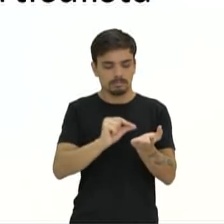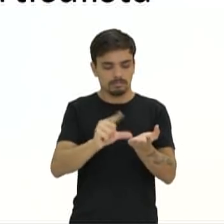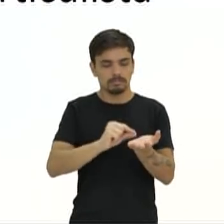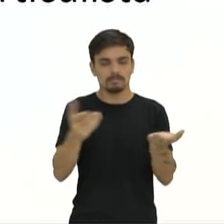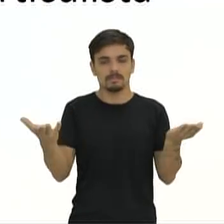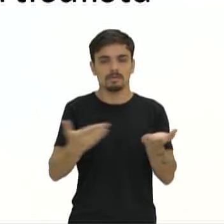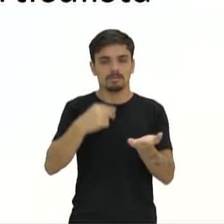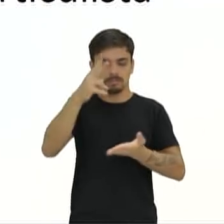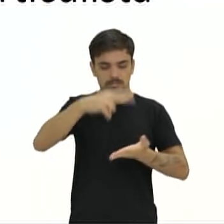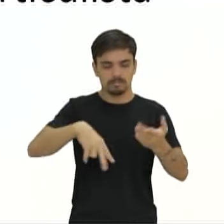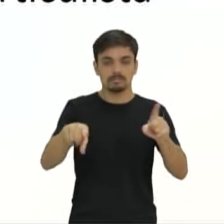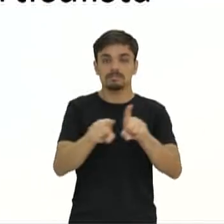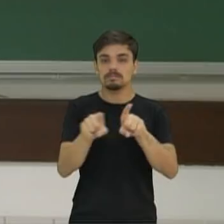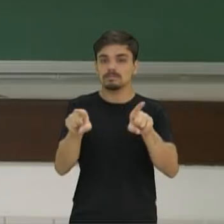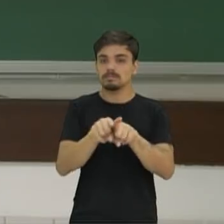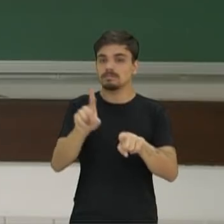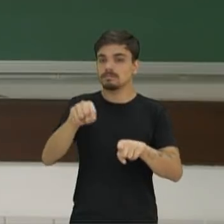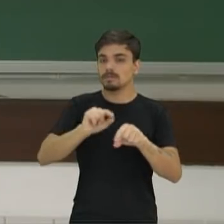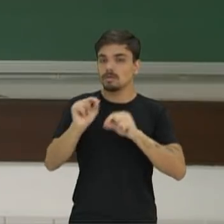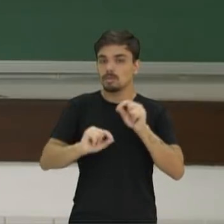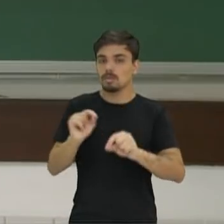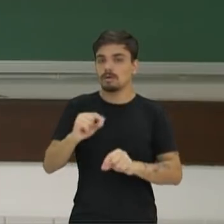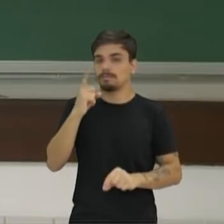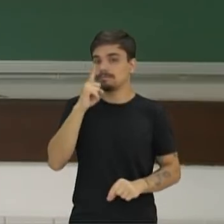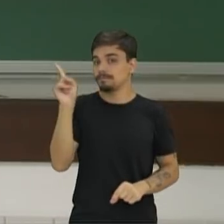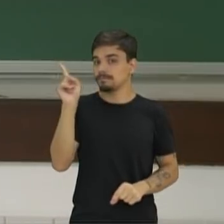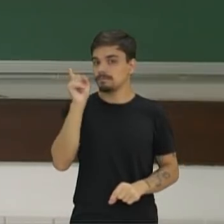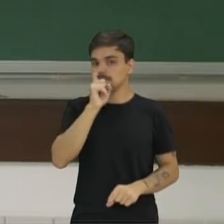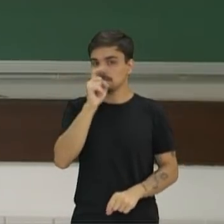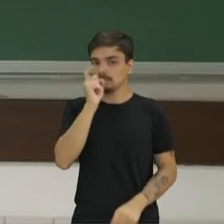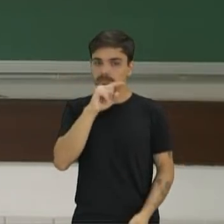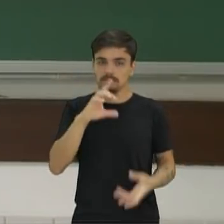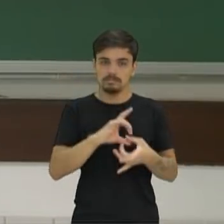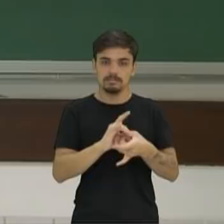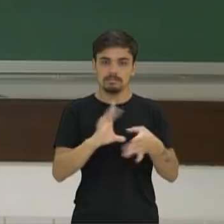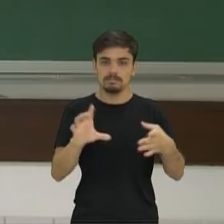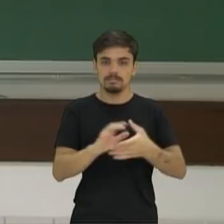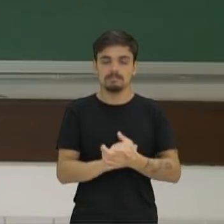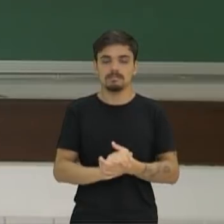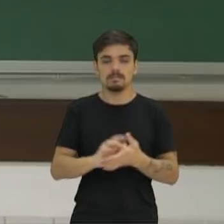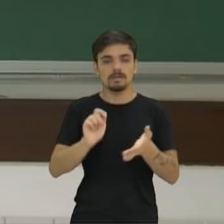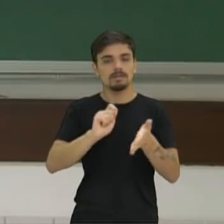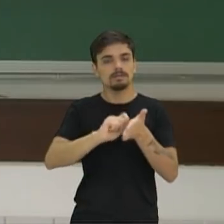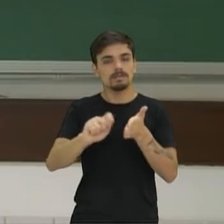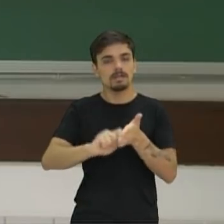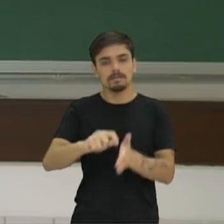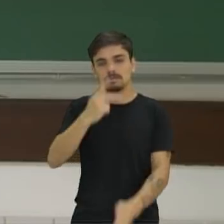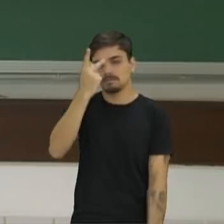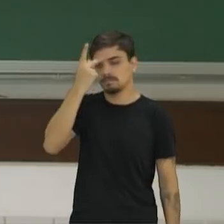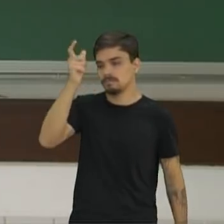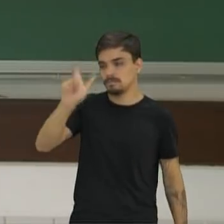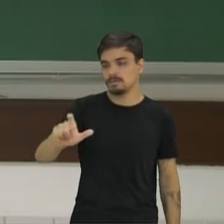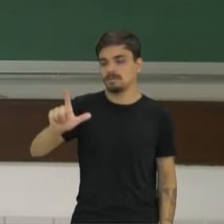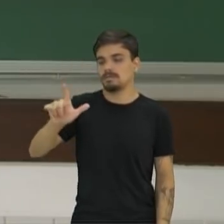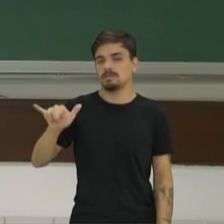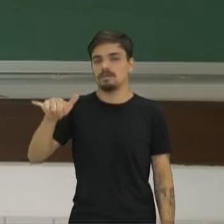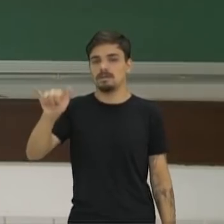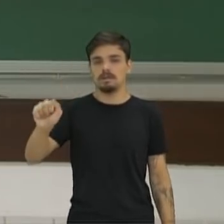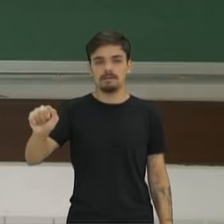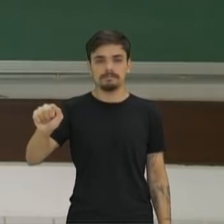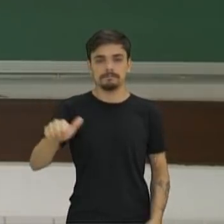nós vamos fazer a leitura de uma parte, ele se chama A Mentirosa Liberdade. Quem escreveu foi a Lia Luft,